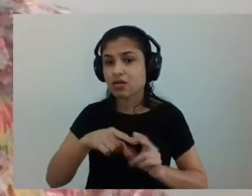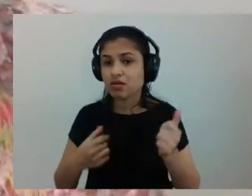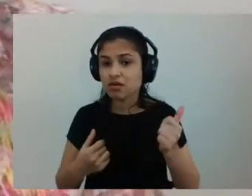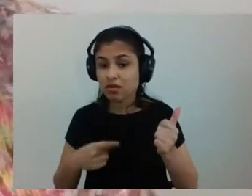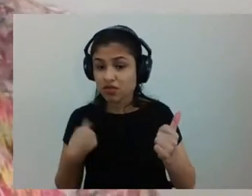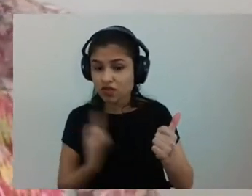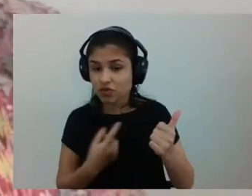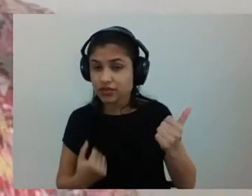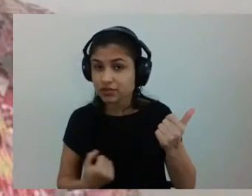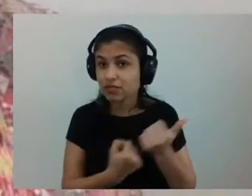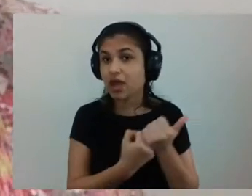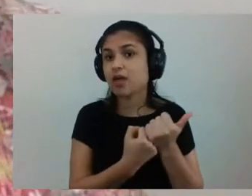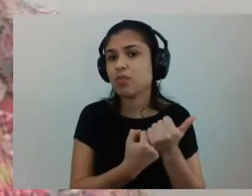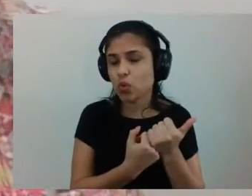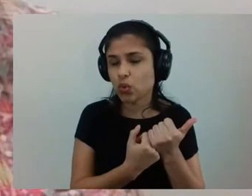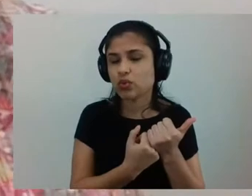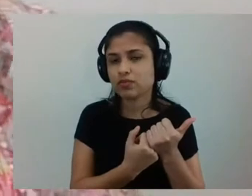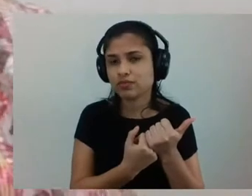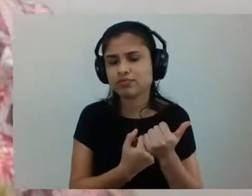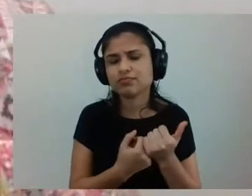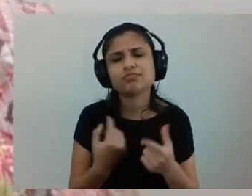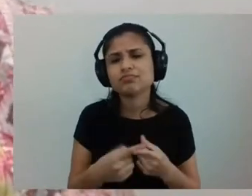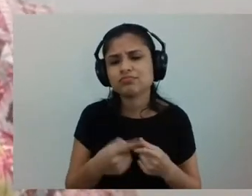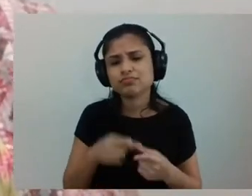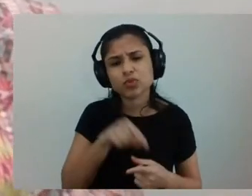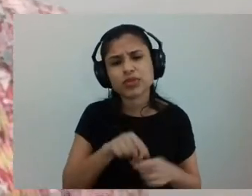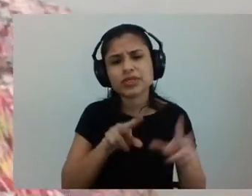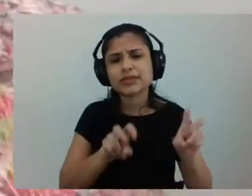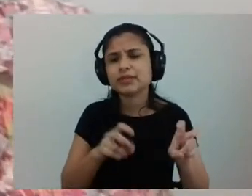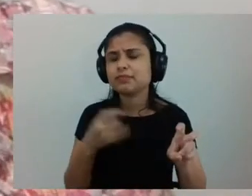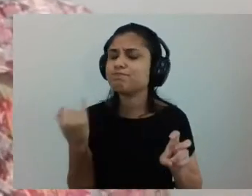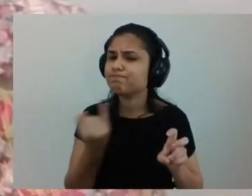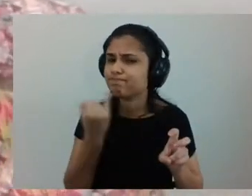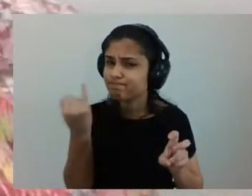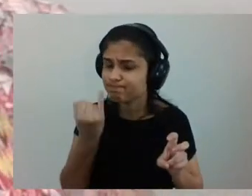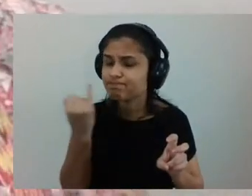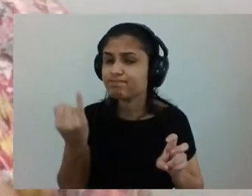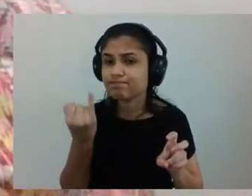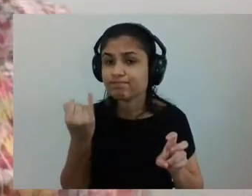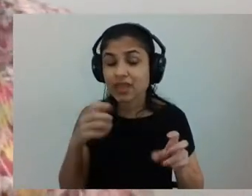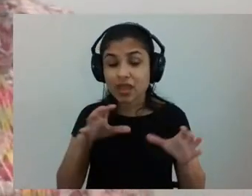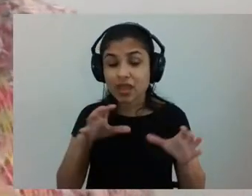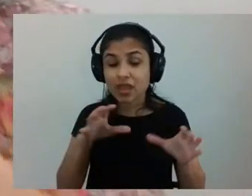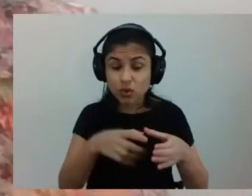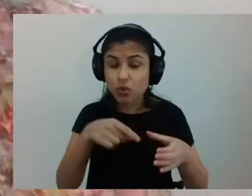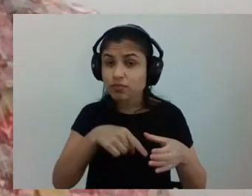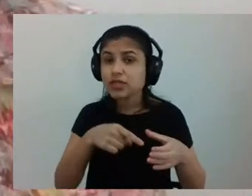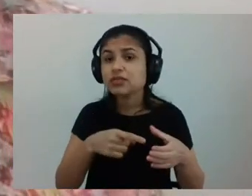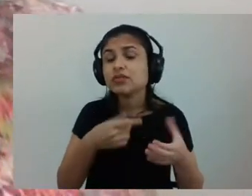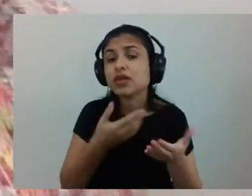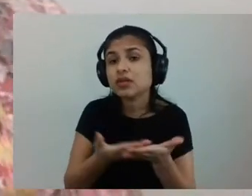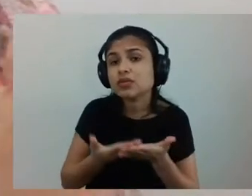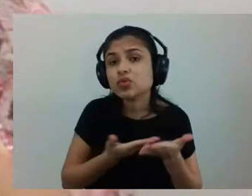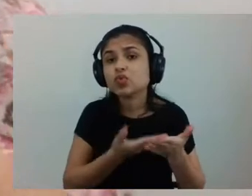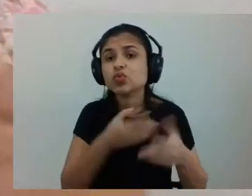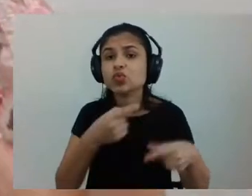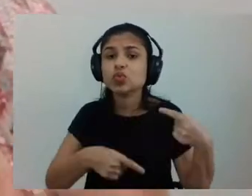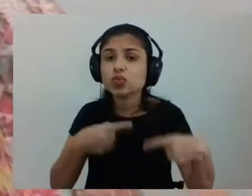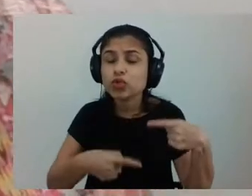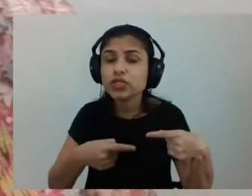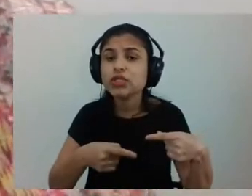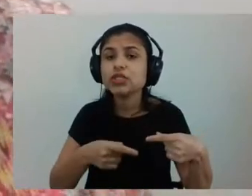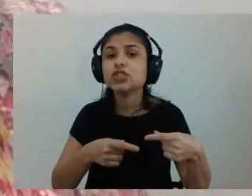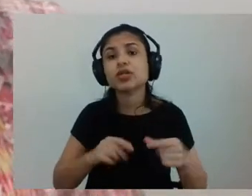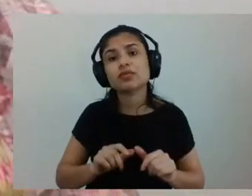nós, justamente pela importância do tema. Onde esse comitê estuda políticas, ações